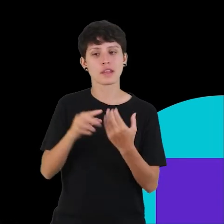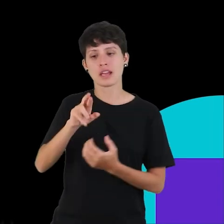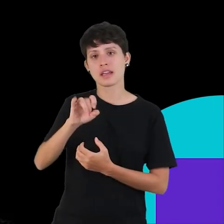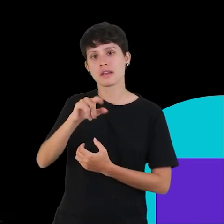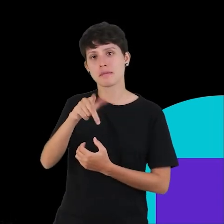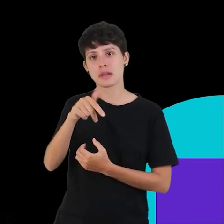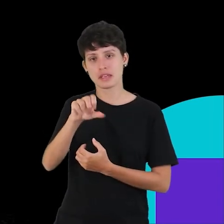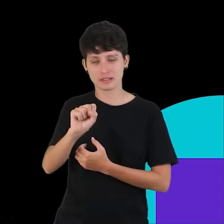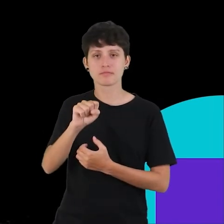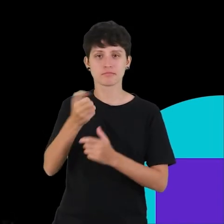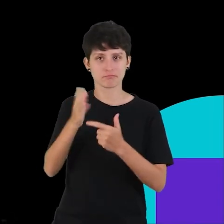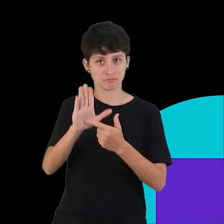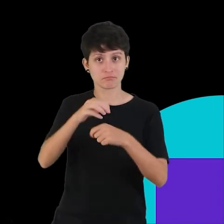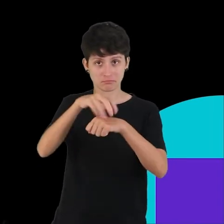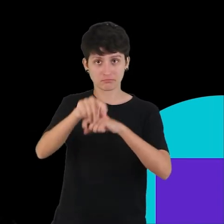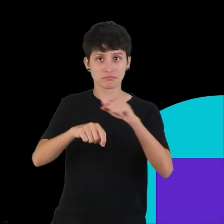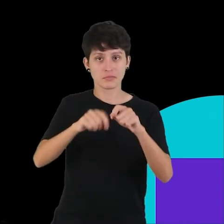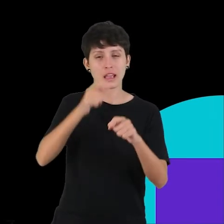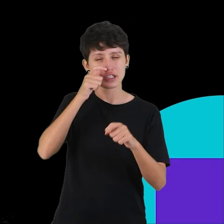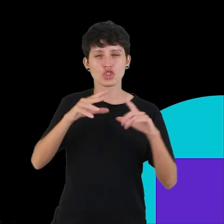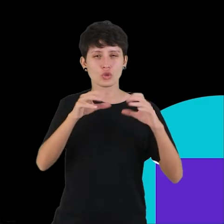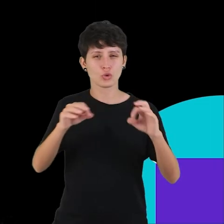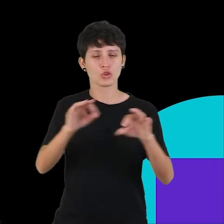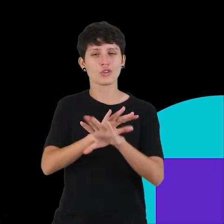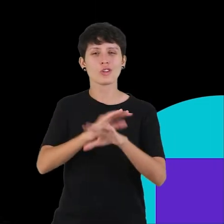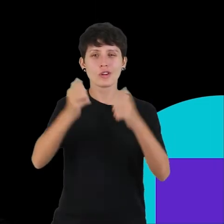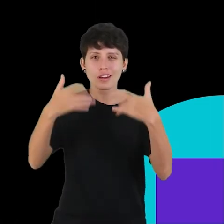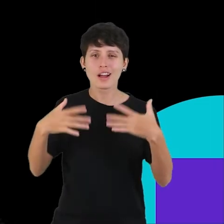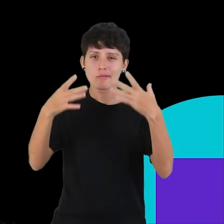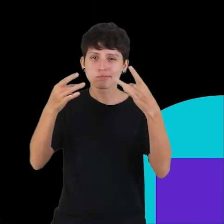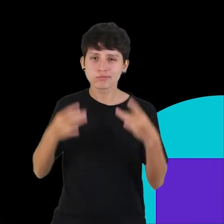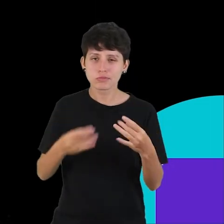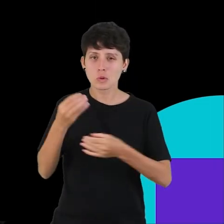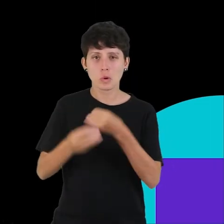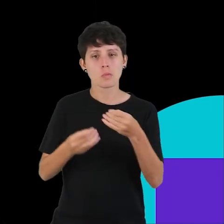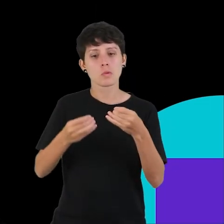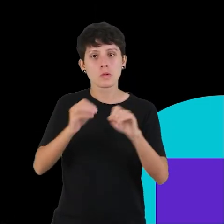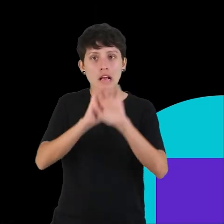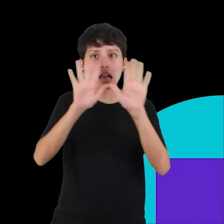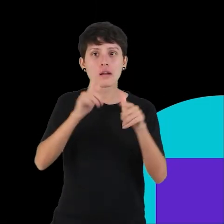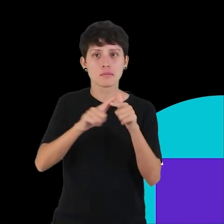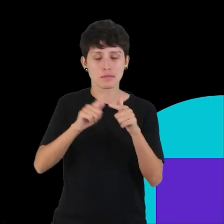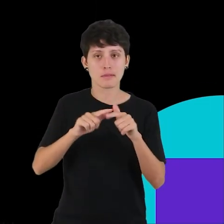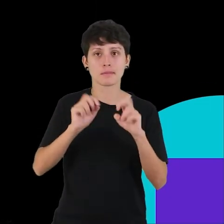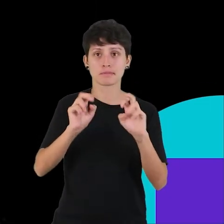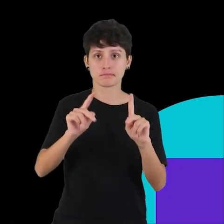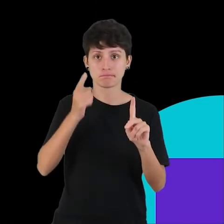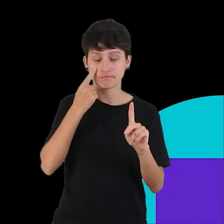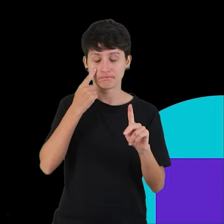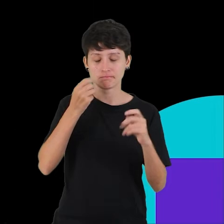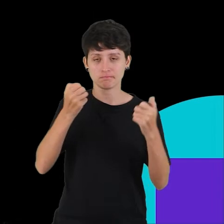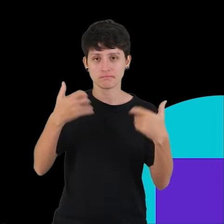Olha, então aqui tem uma renda interpretação, né, do primeiro vídeo, então não é uma